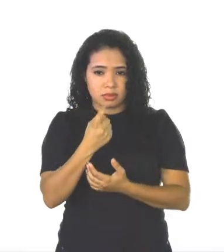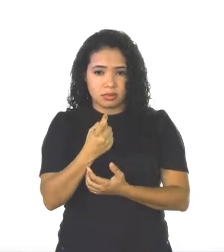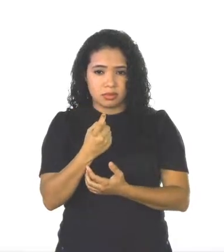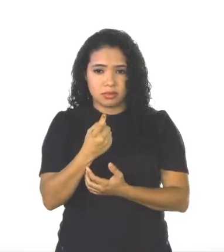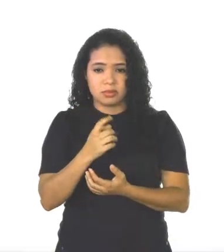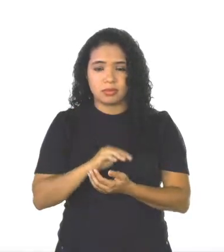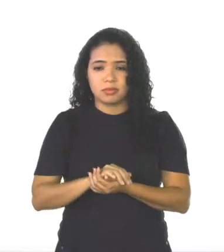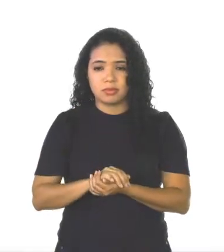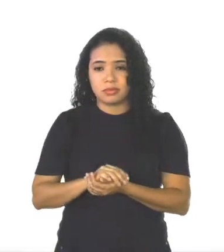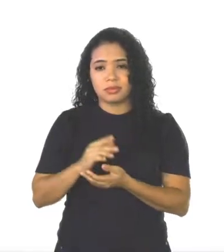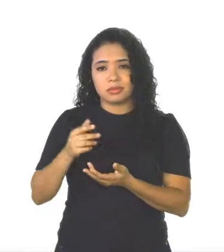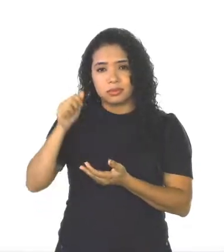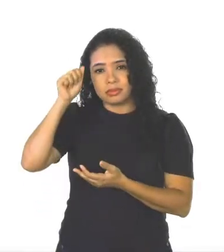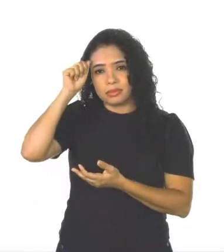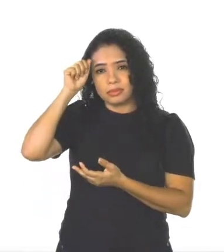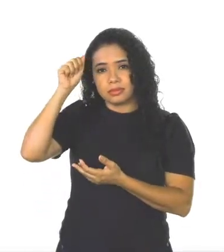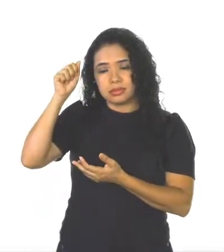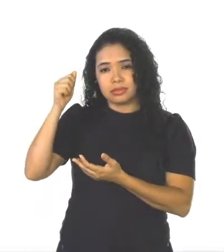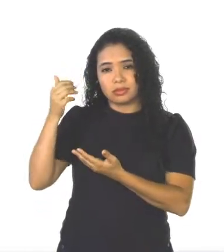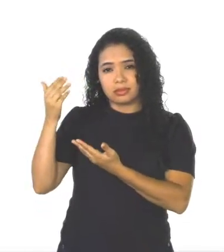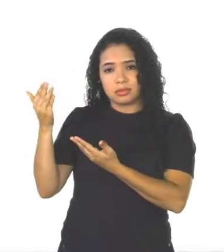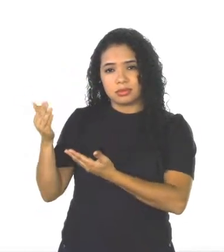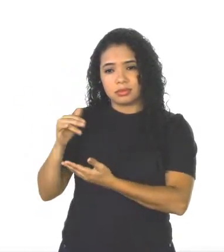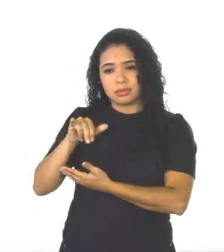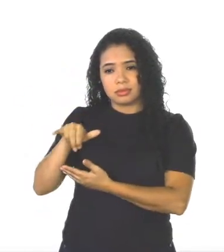da escritora, da Jane Austen.